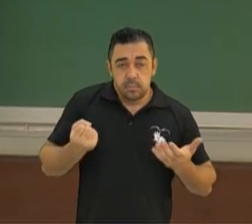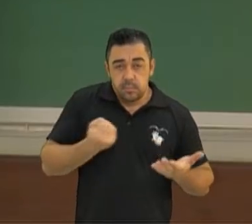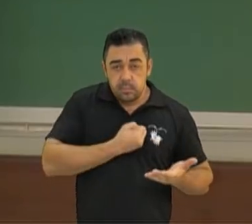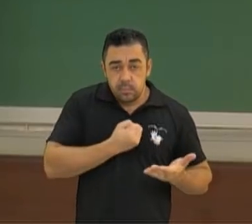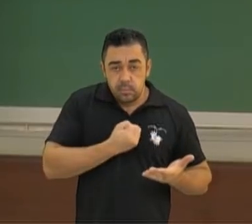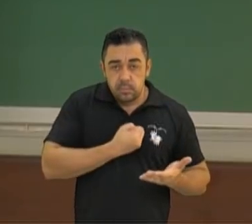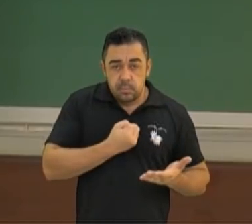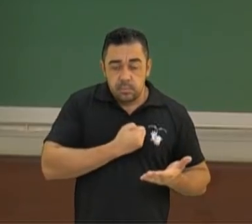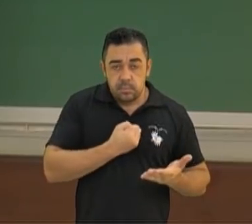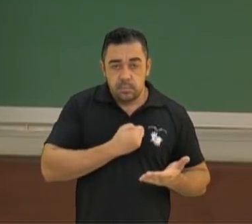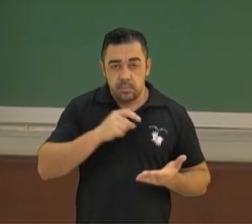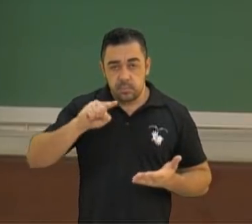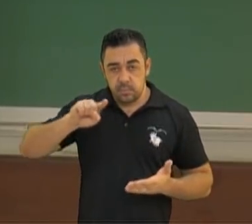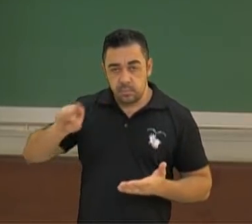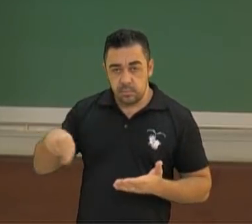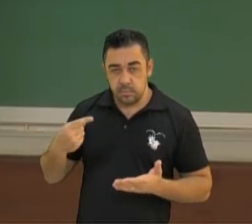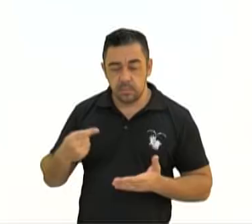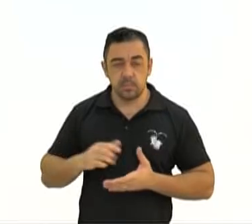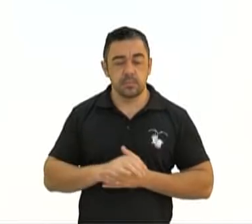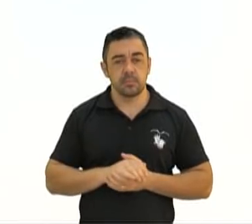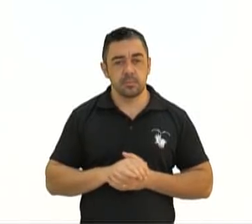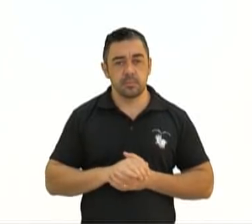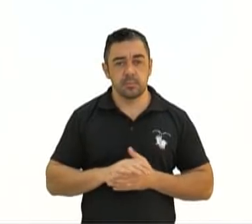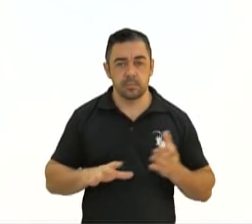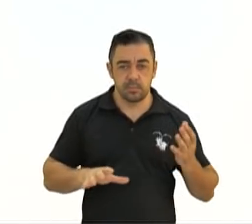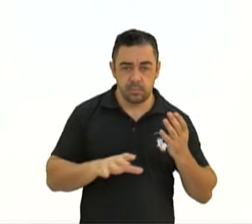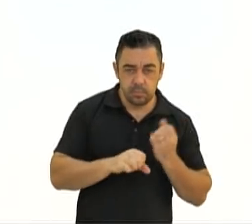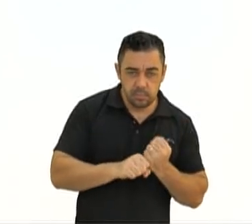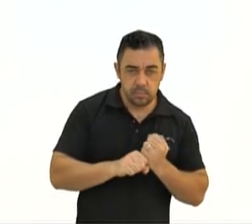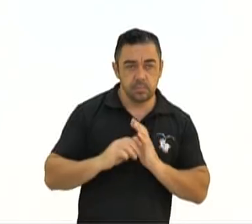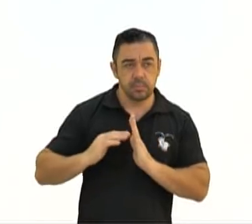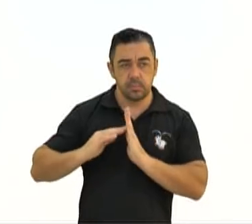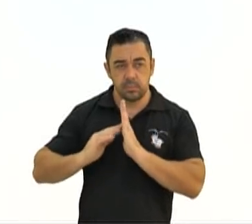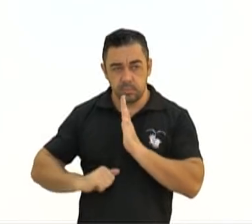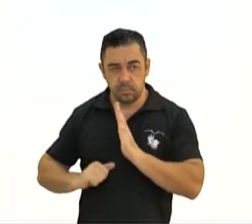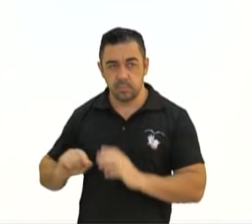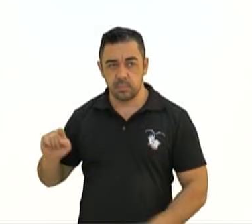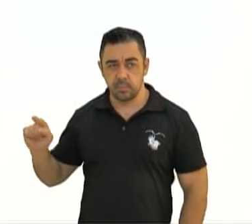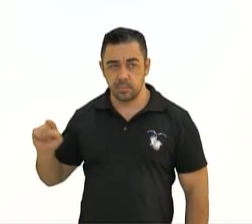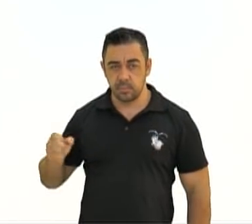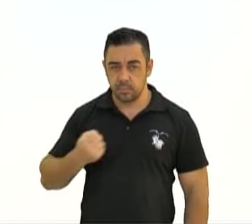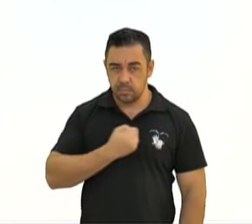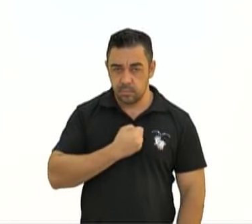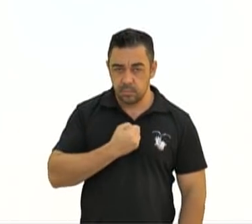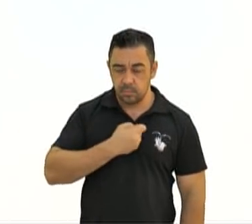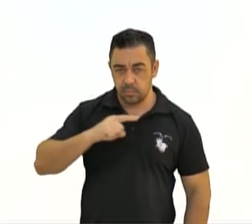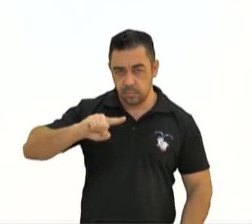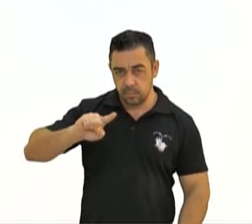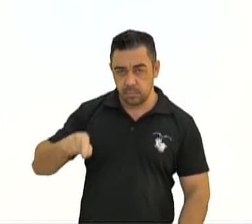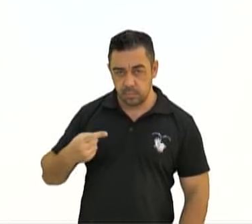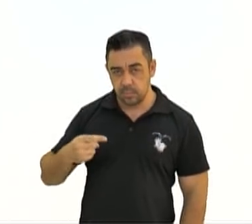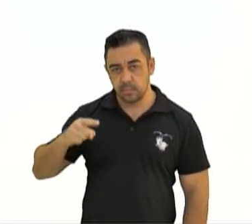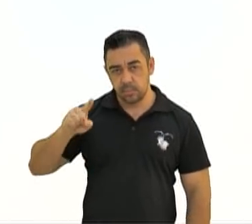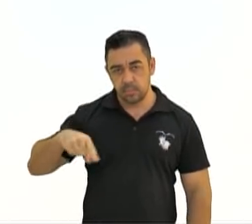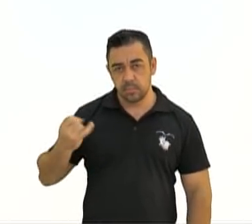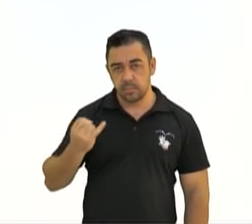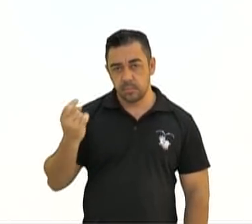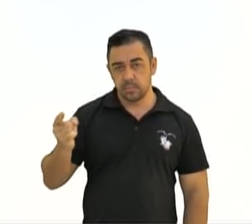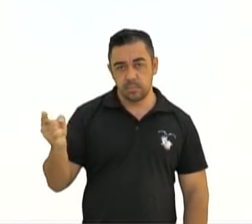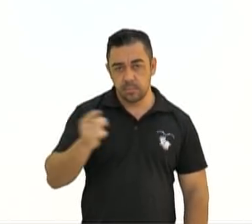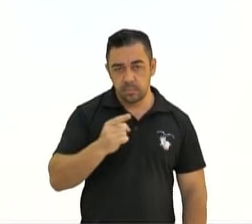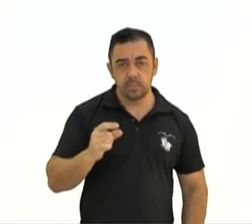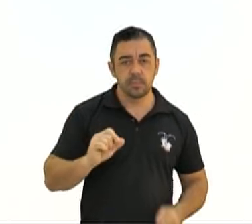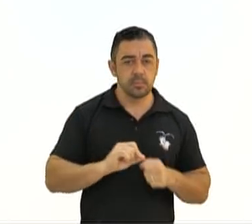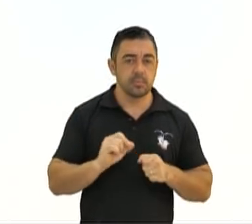os números decimais. Na adição e subtração dos números decimais, é importante você